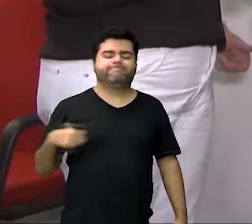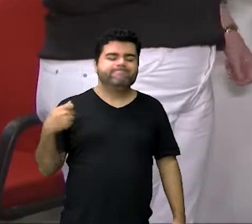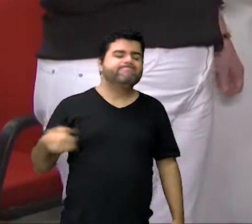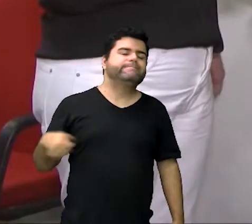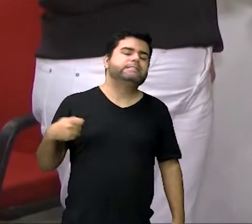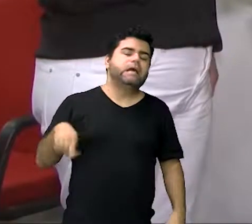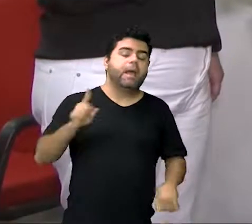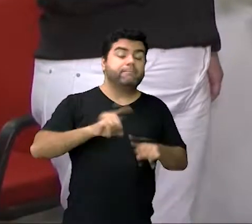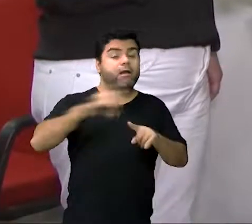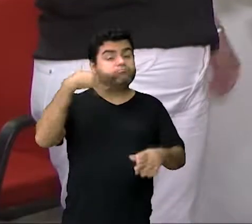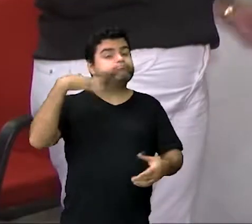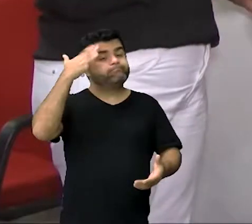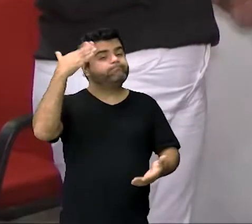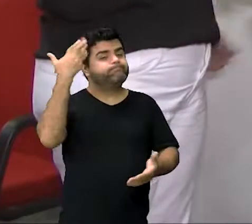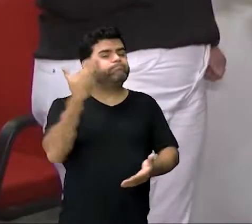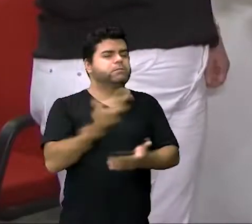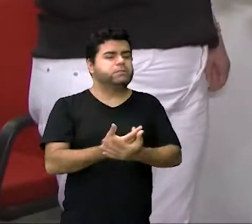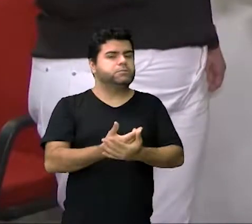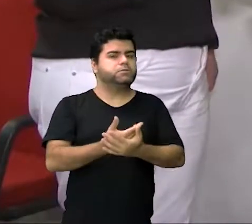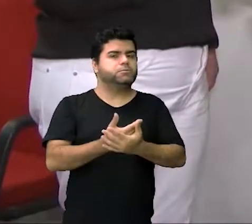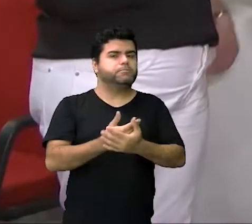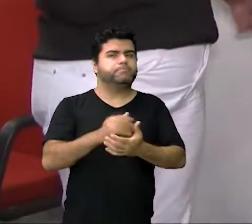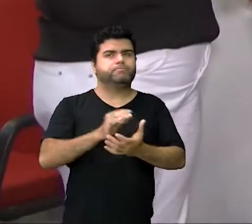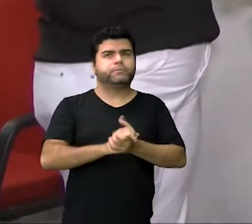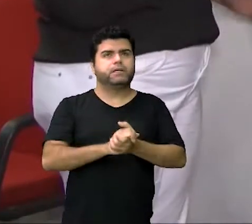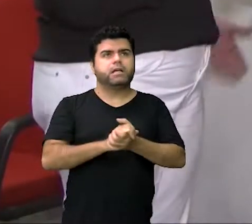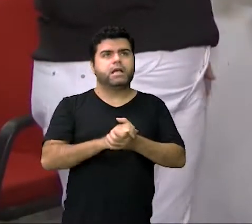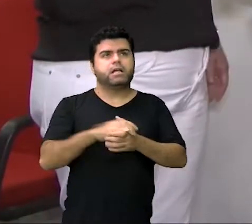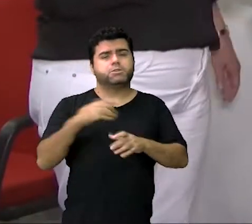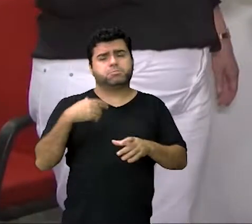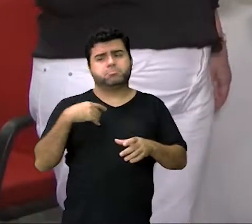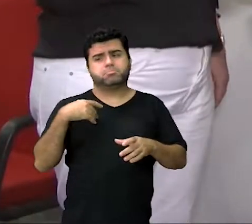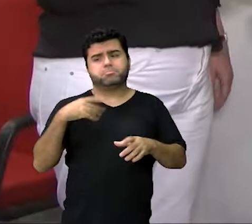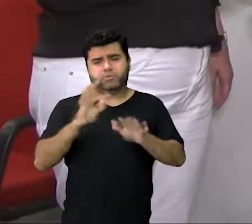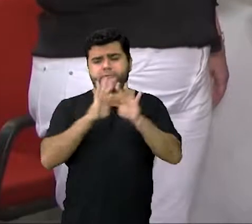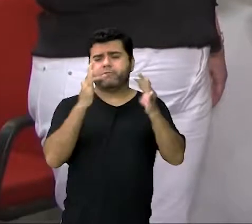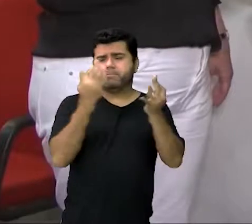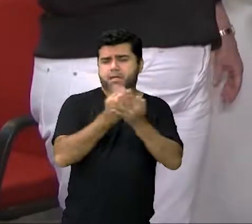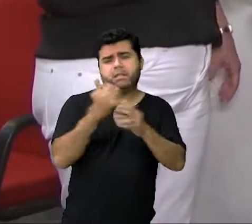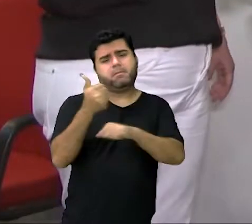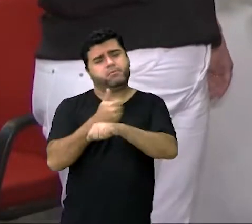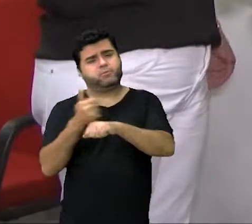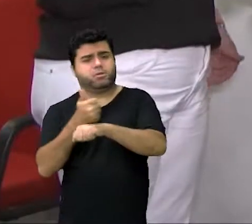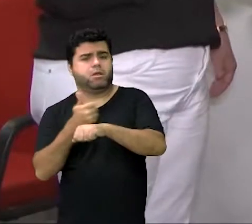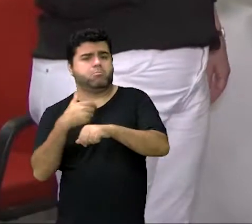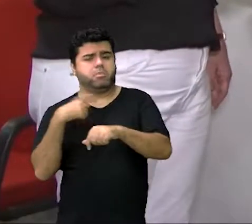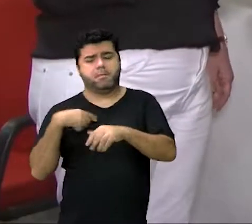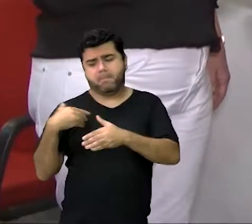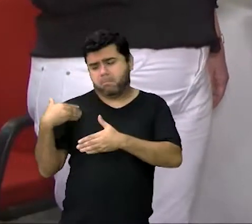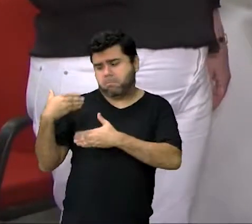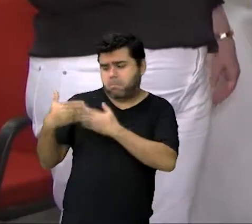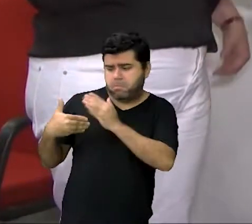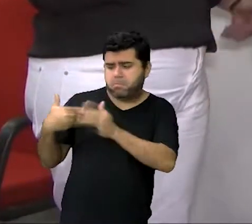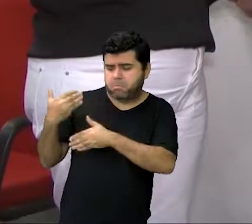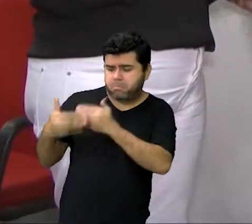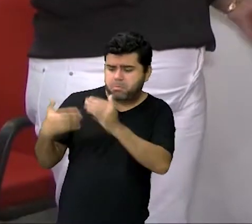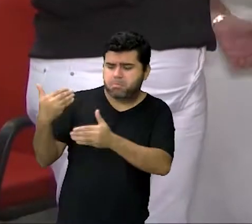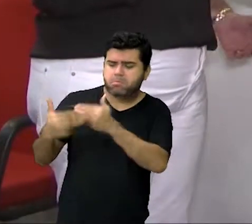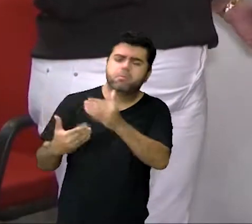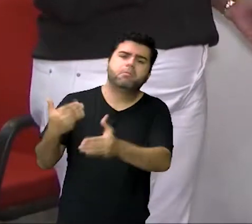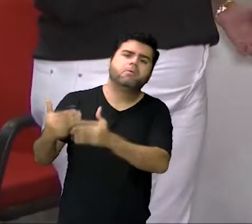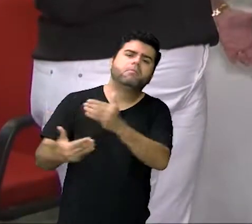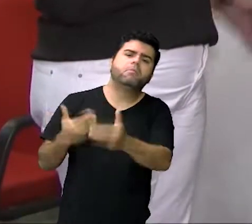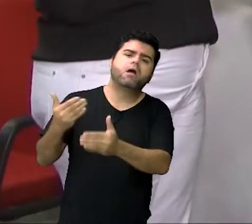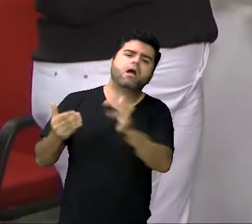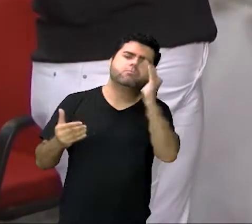acredito que, da nossa parte, enquanto pais e profissionais, a gente tem avançado no sentido de conscientizar